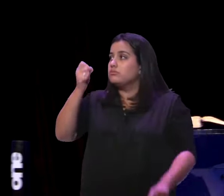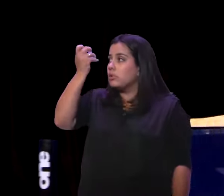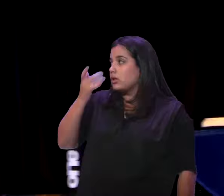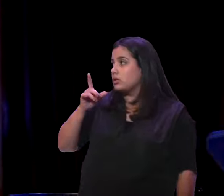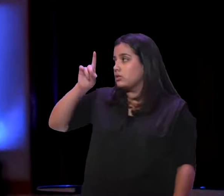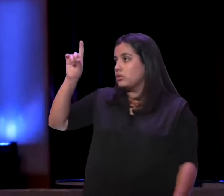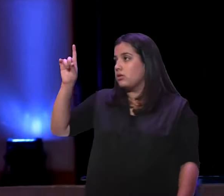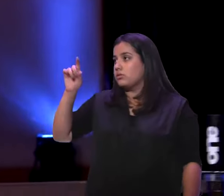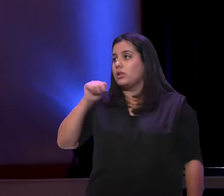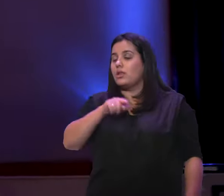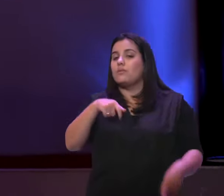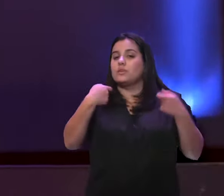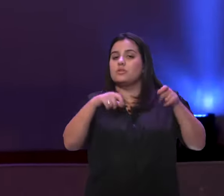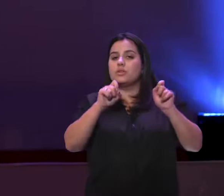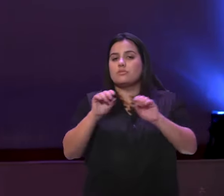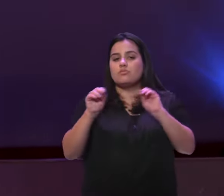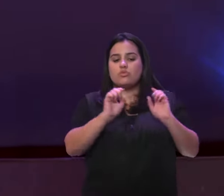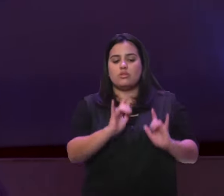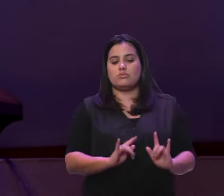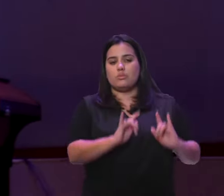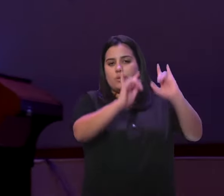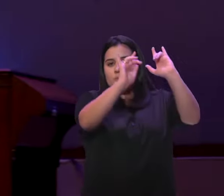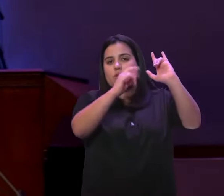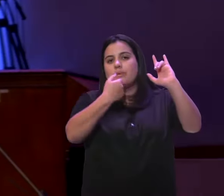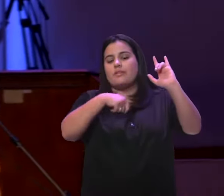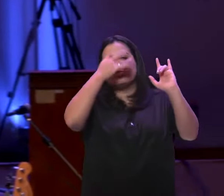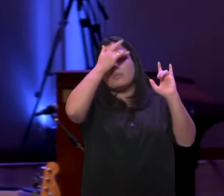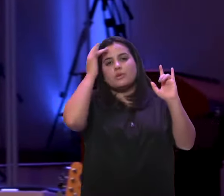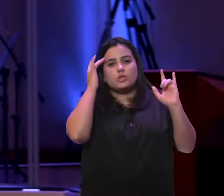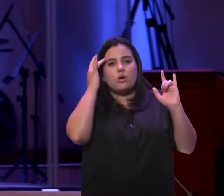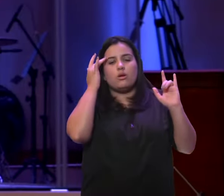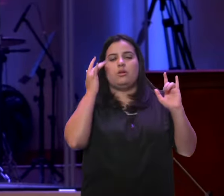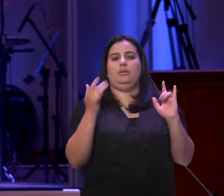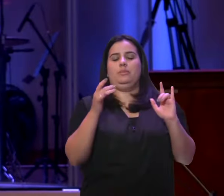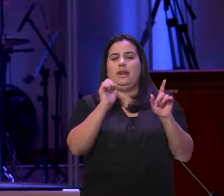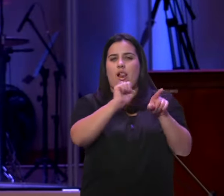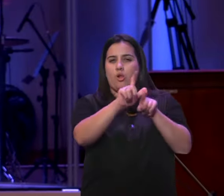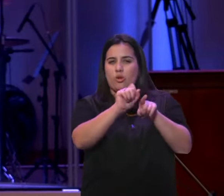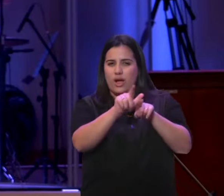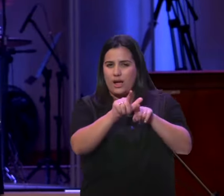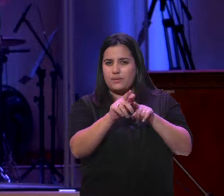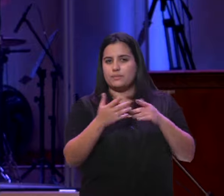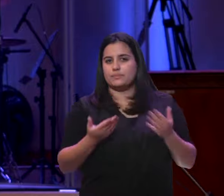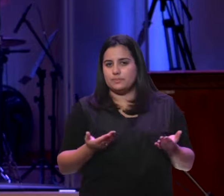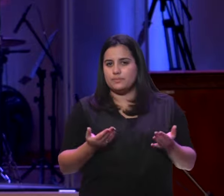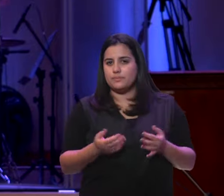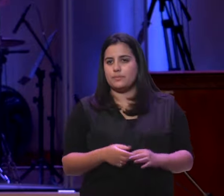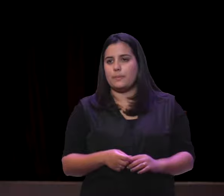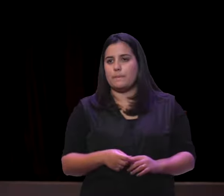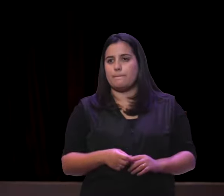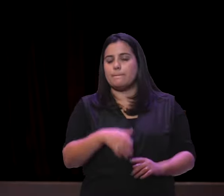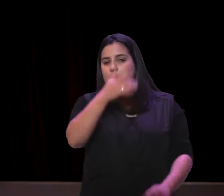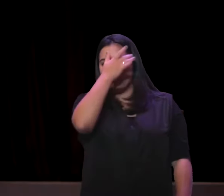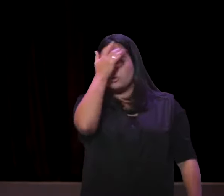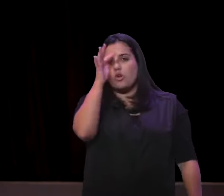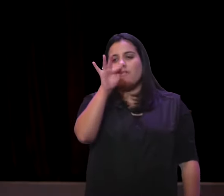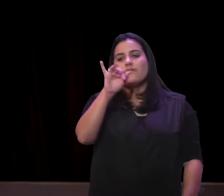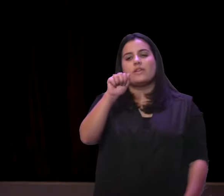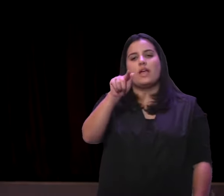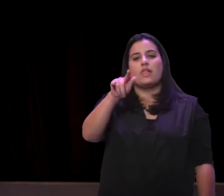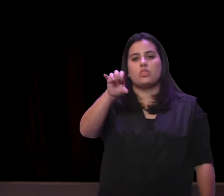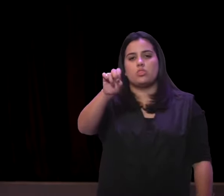estava precisando ir para um apartamento, e ela precisava de um fiador para poder alugar o apartamento. Fiador tem que ser uma pessoa que